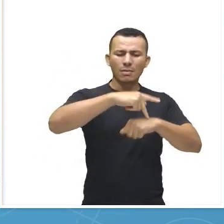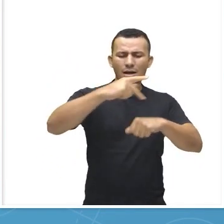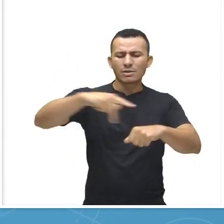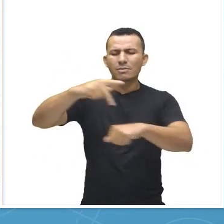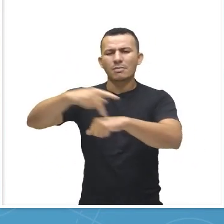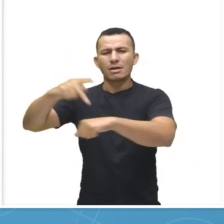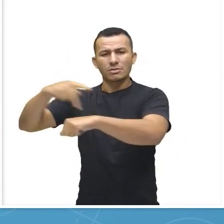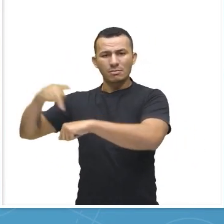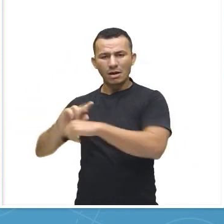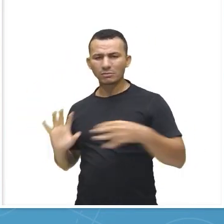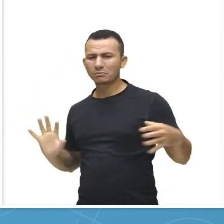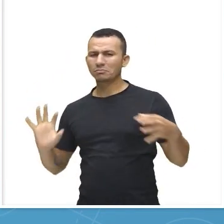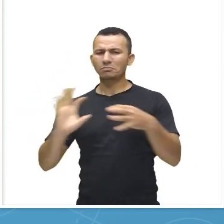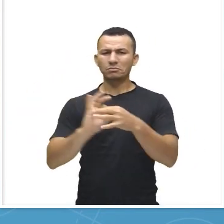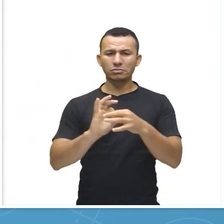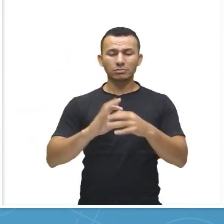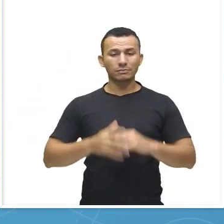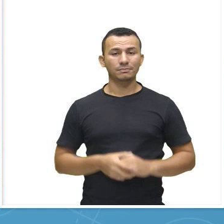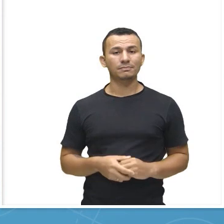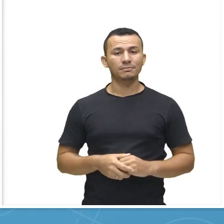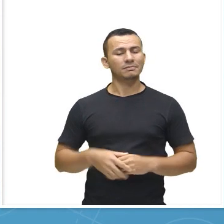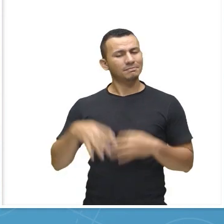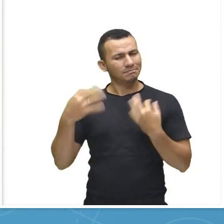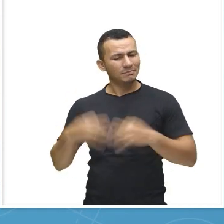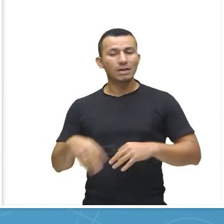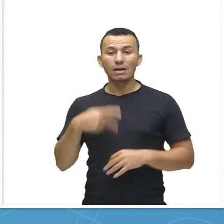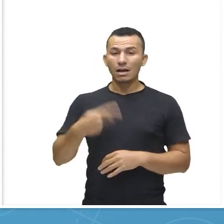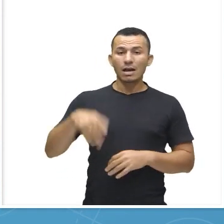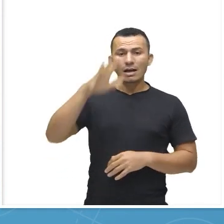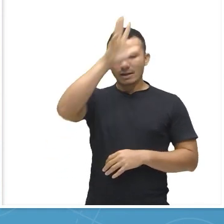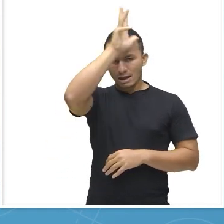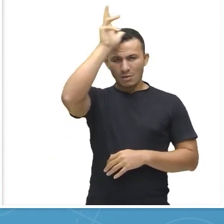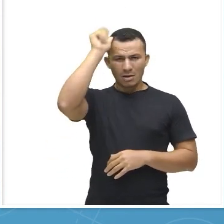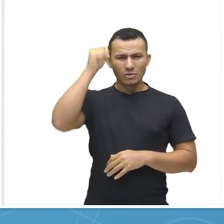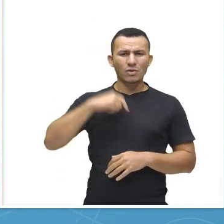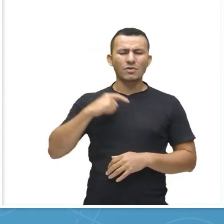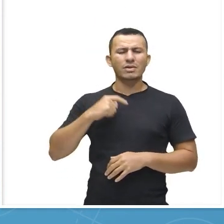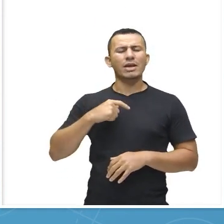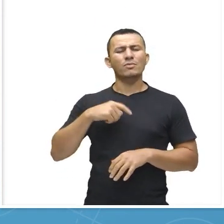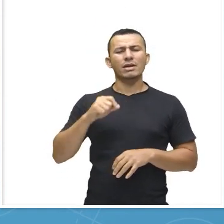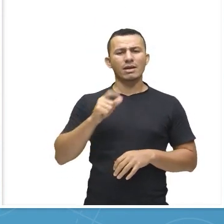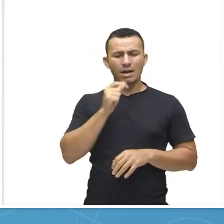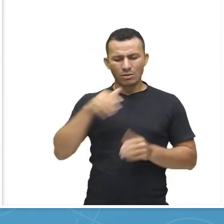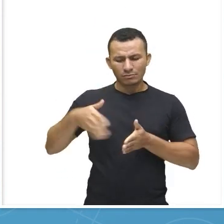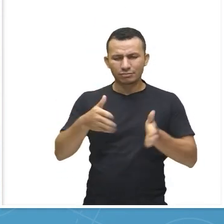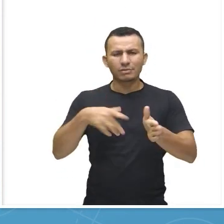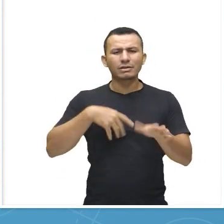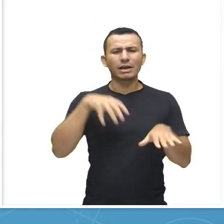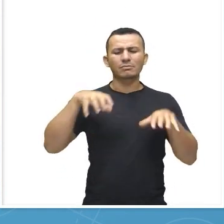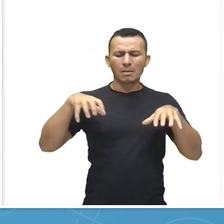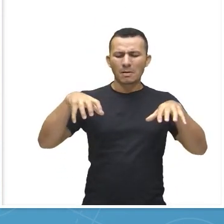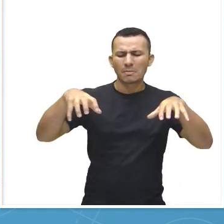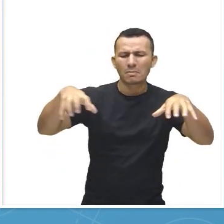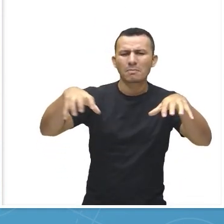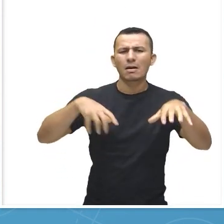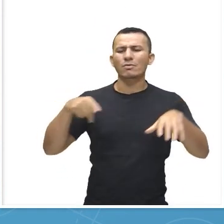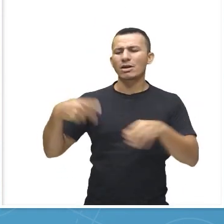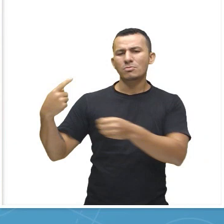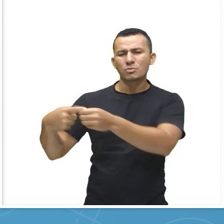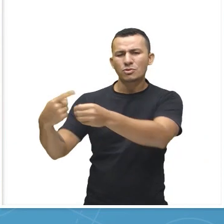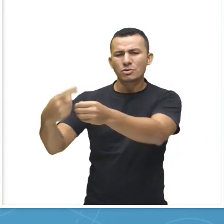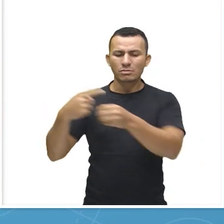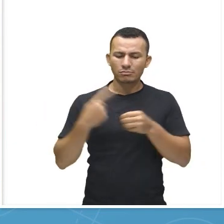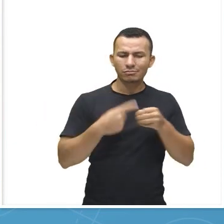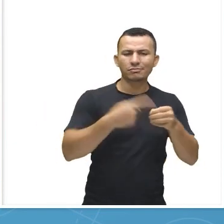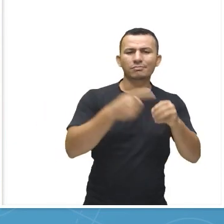Sim. Corretíssimo. Aqui como no Amazonas, né, nossos rios integram muitos municípios, na Europa também, tá? E